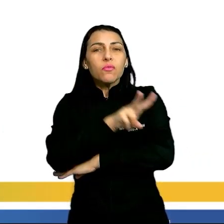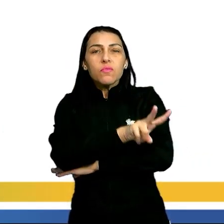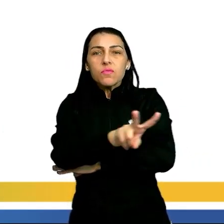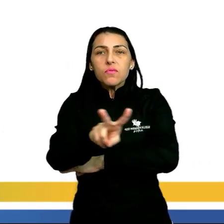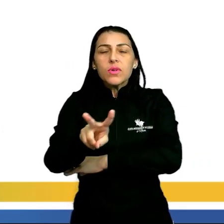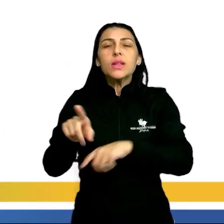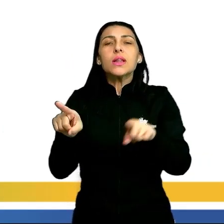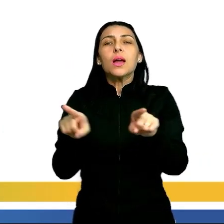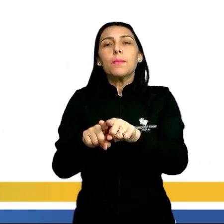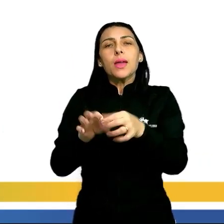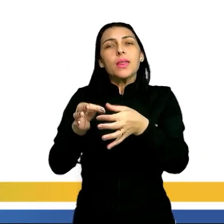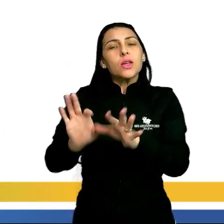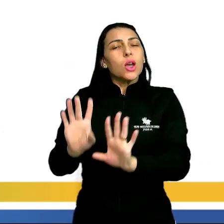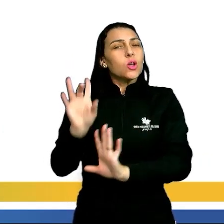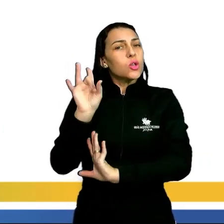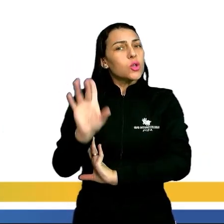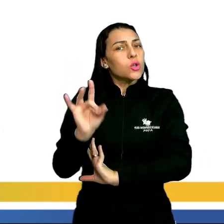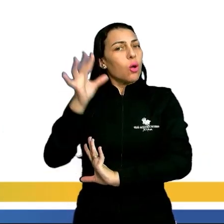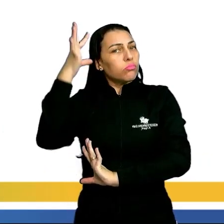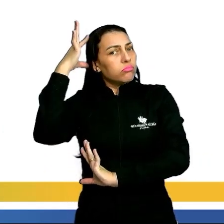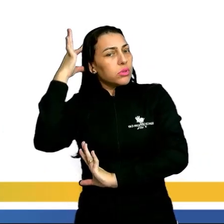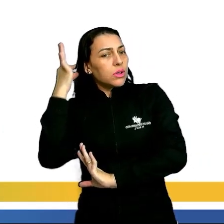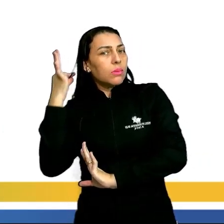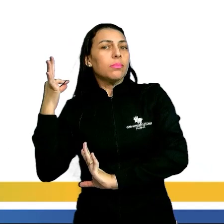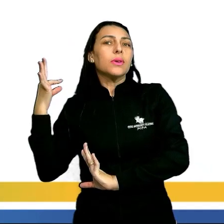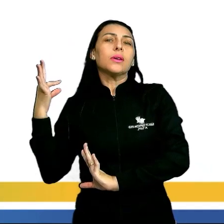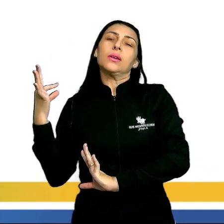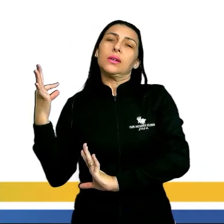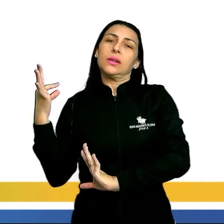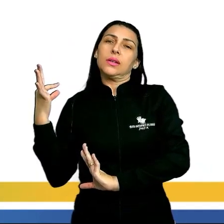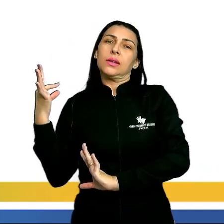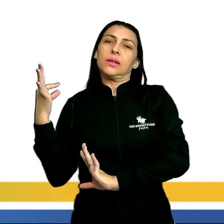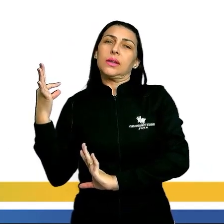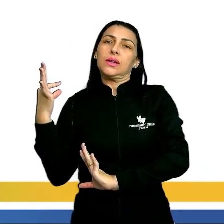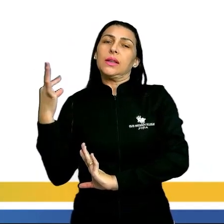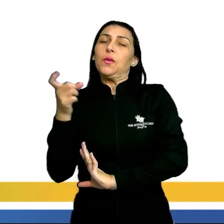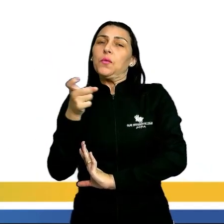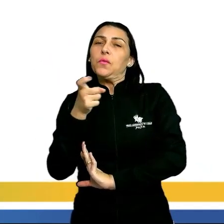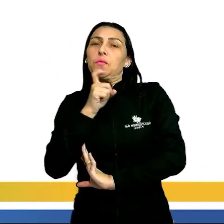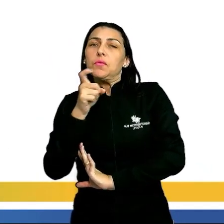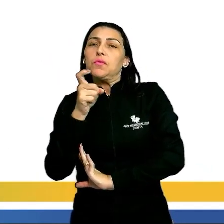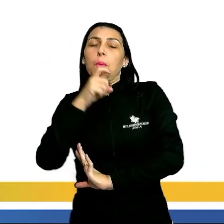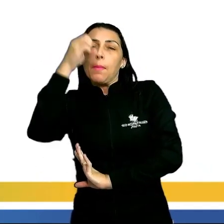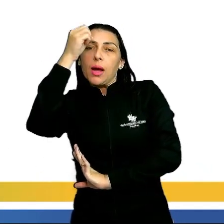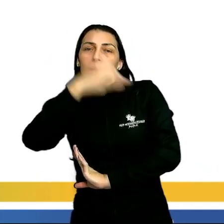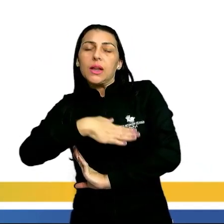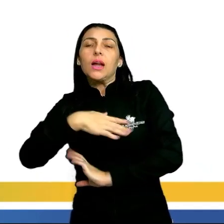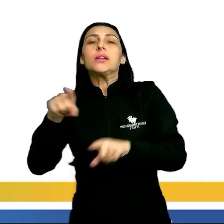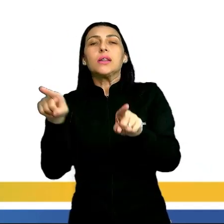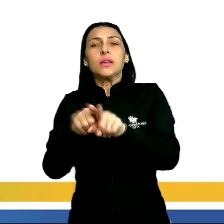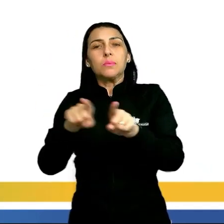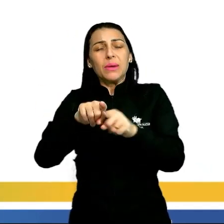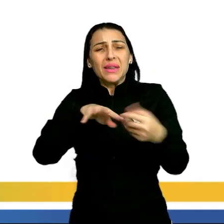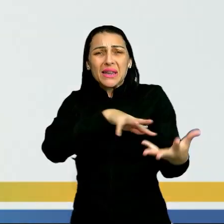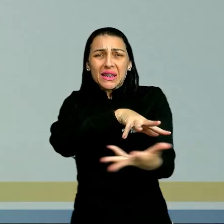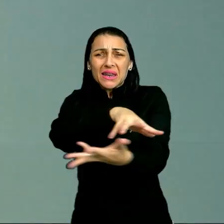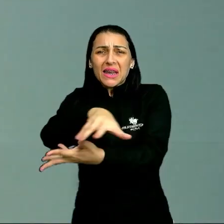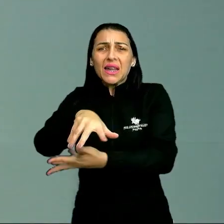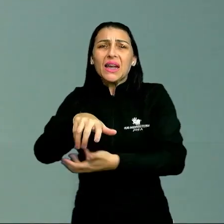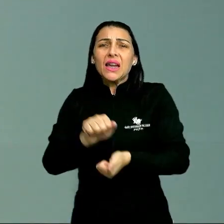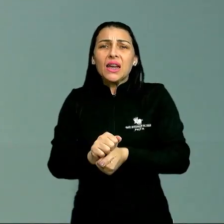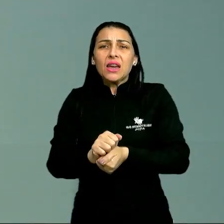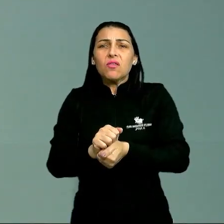e há de deixar-me apenas os cabelos, na frialdade inorgânica da terra.